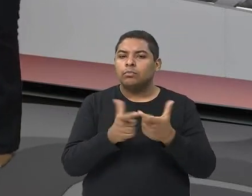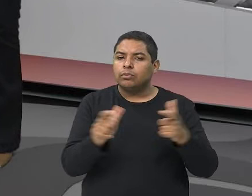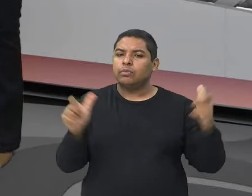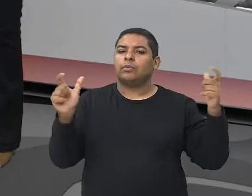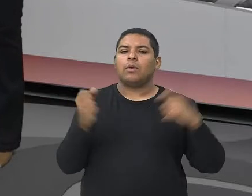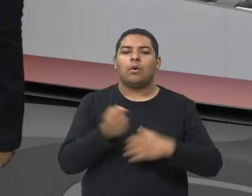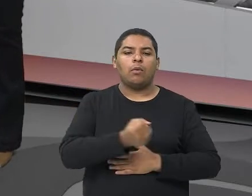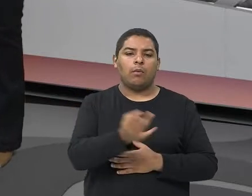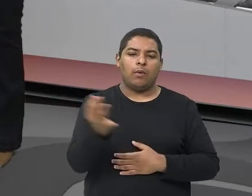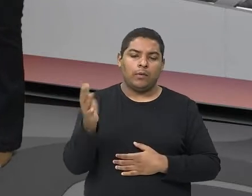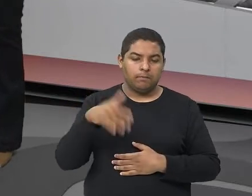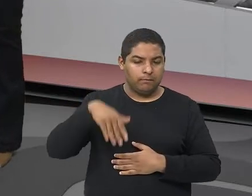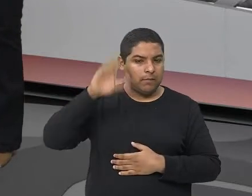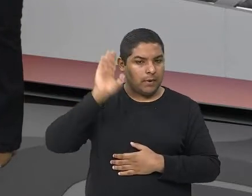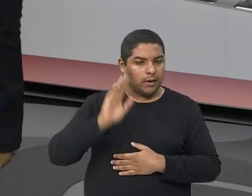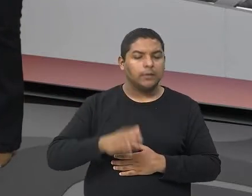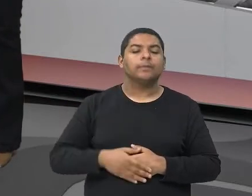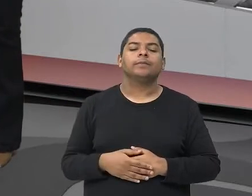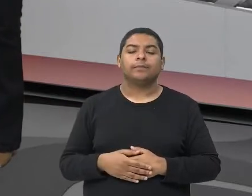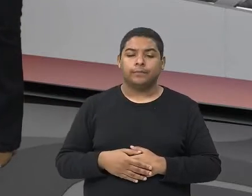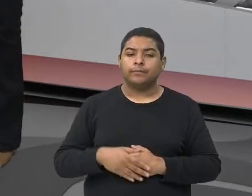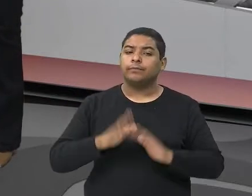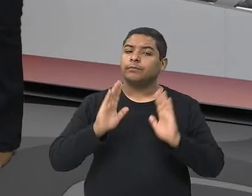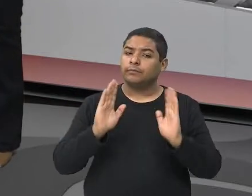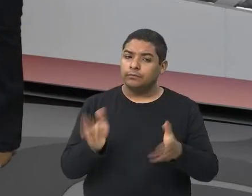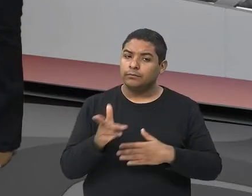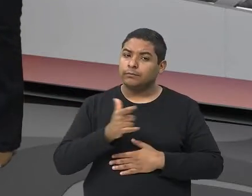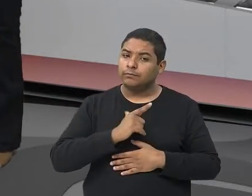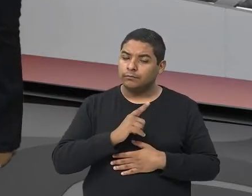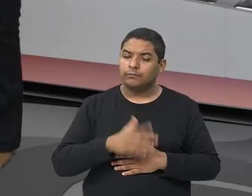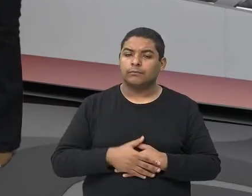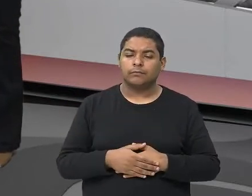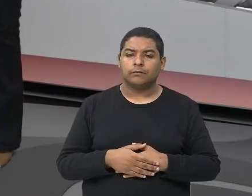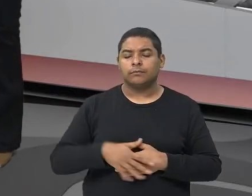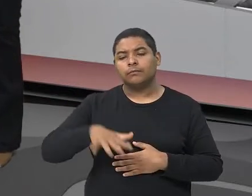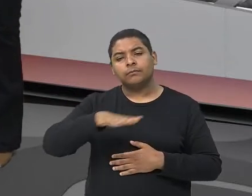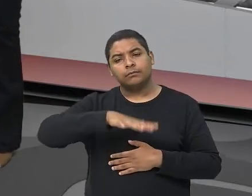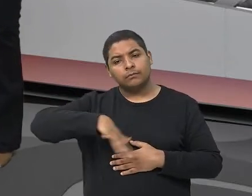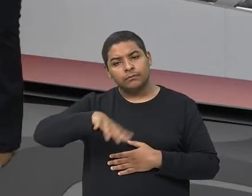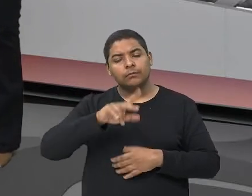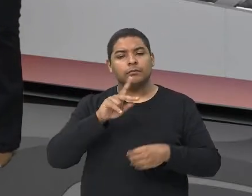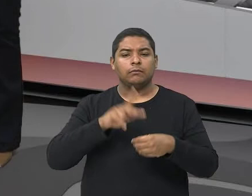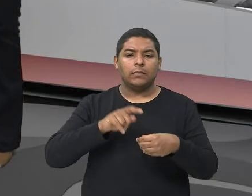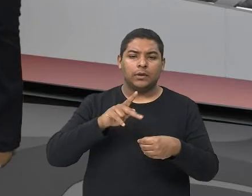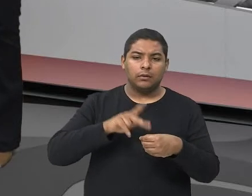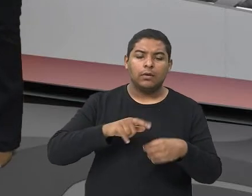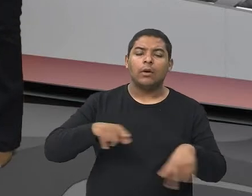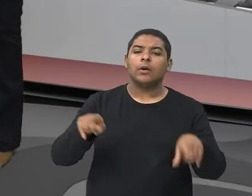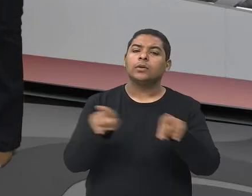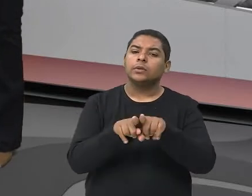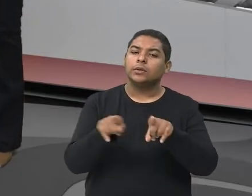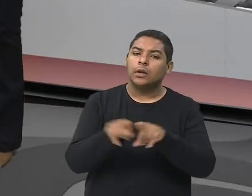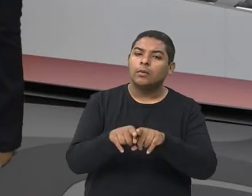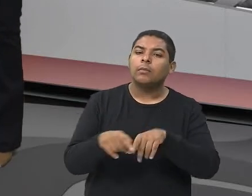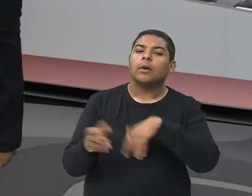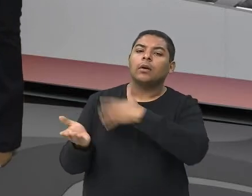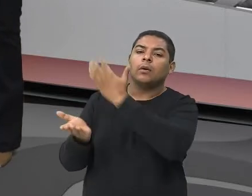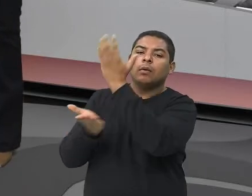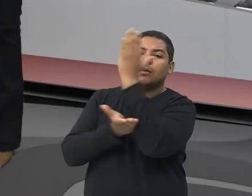tá? Então, a gente observa que tanto a parte do petróleo quanto o carvão mineral, que é muito